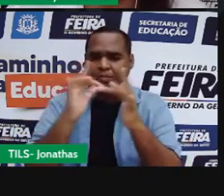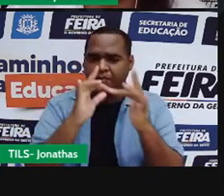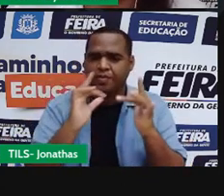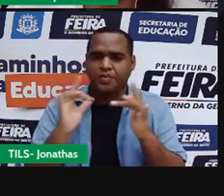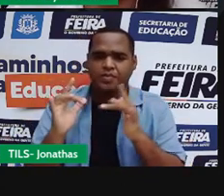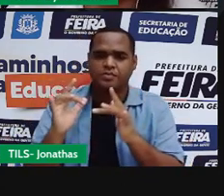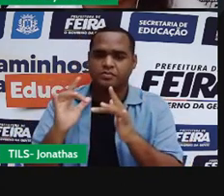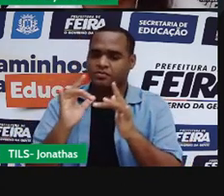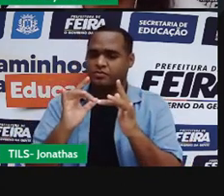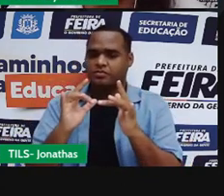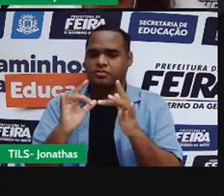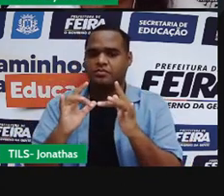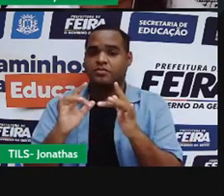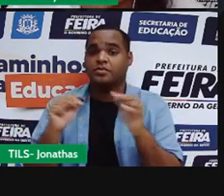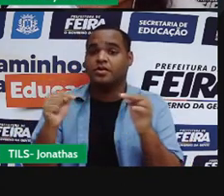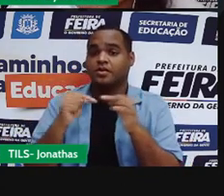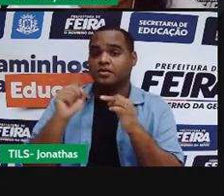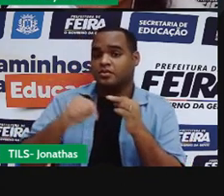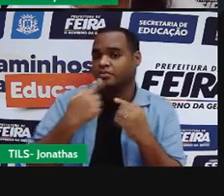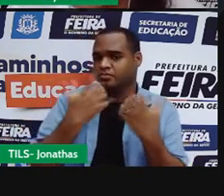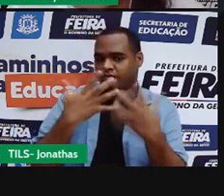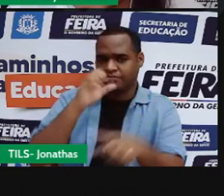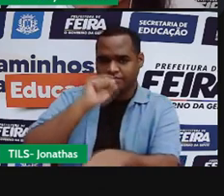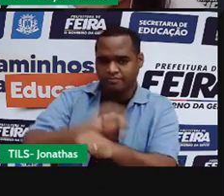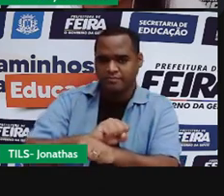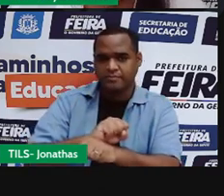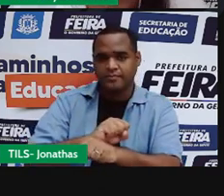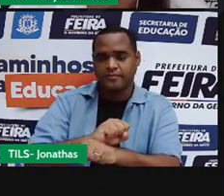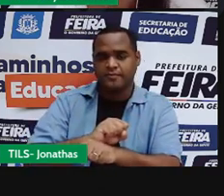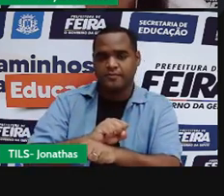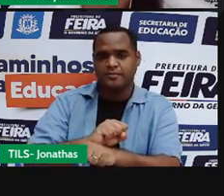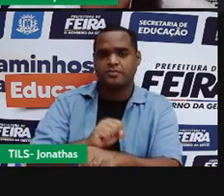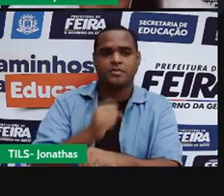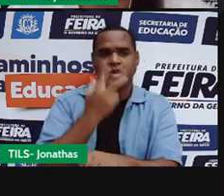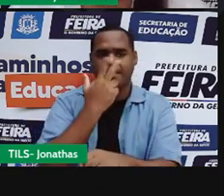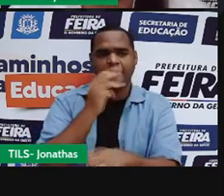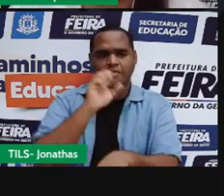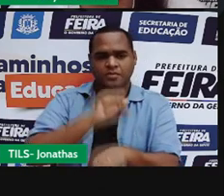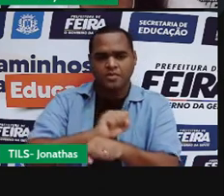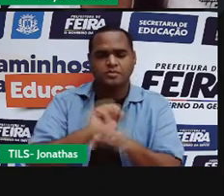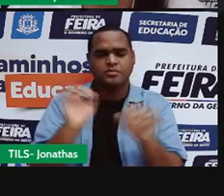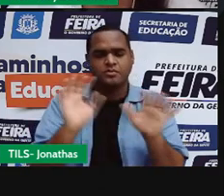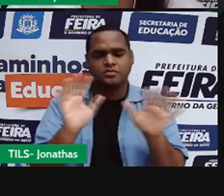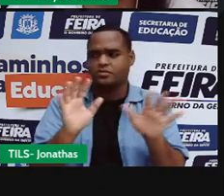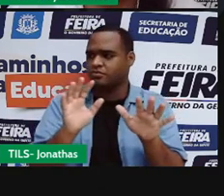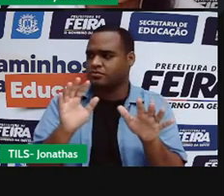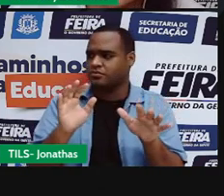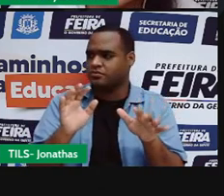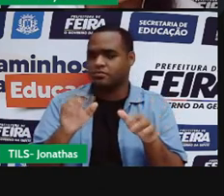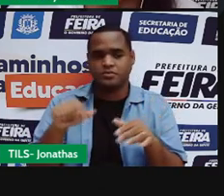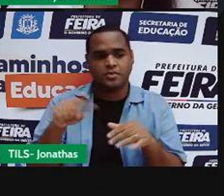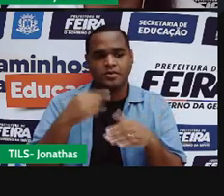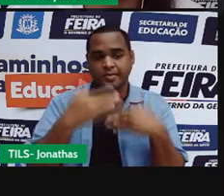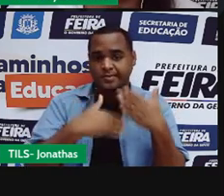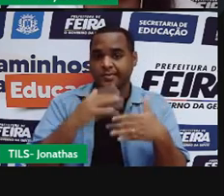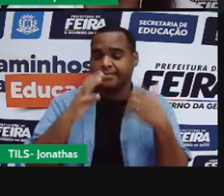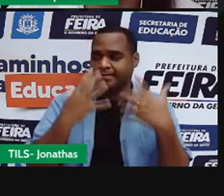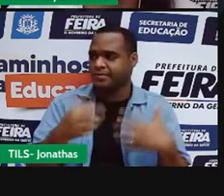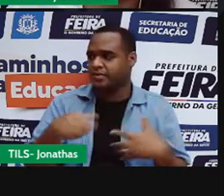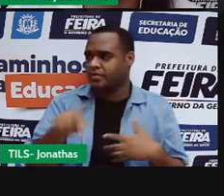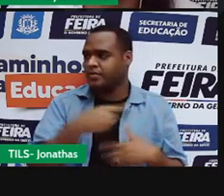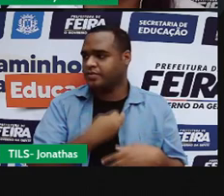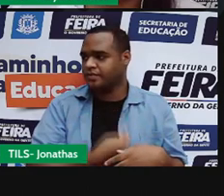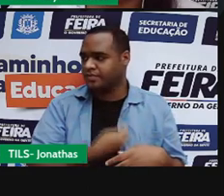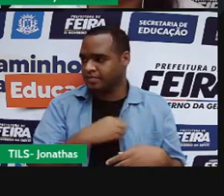uma forma que é variada, eles não estão paradinhos aqui embaixo ou aqui em cima, eles estão se movimentando. Então, nesse caso, eu tenho a